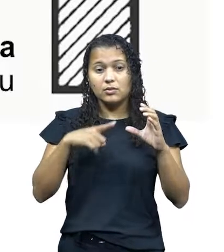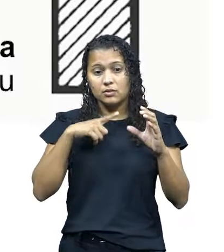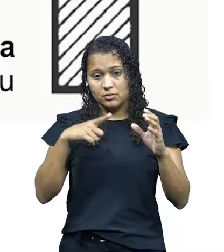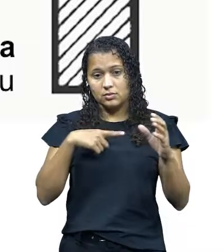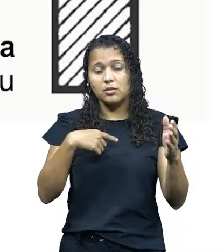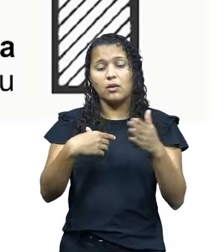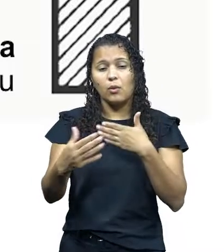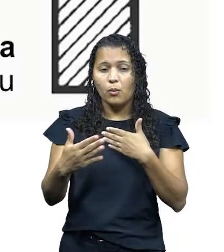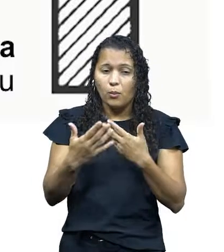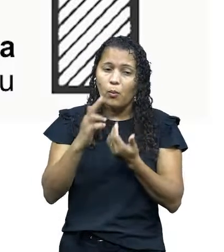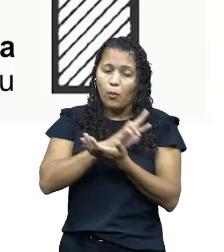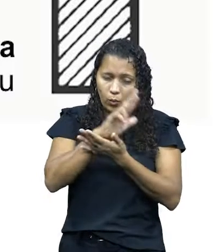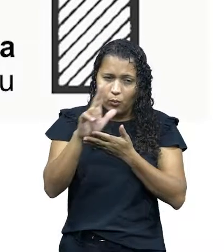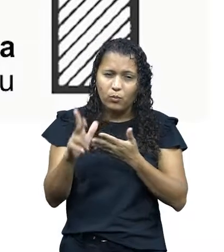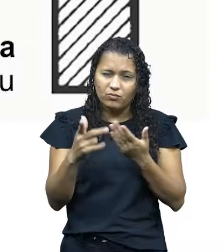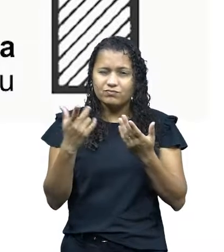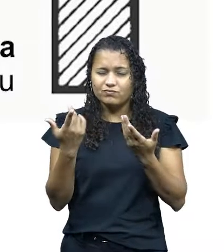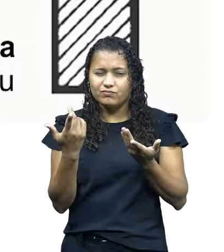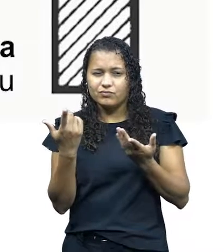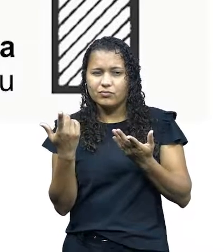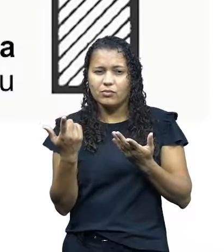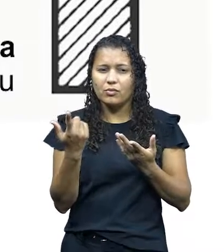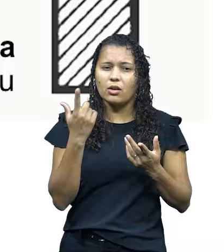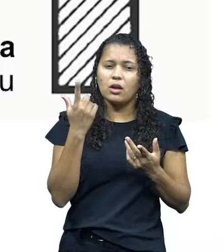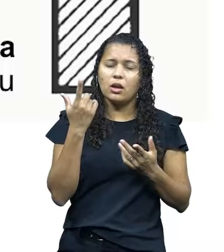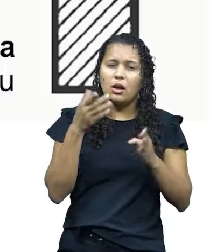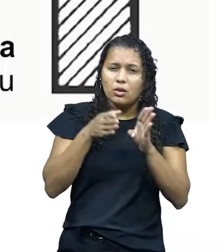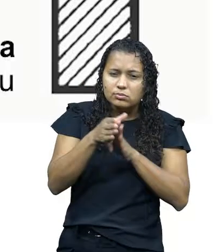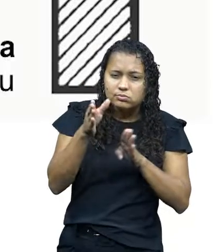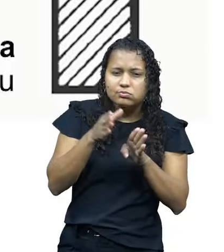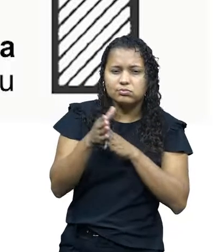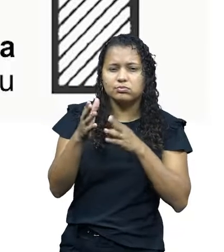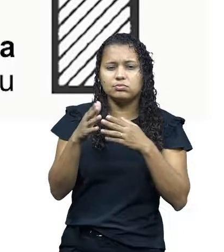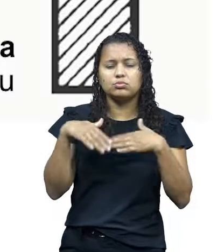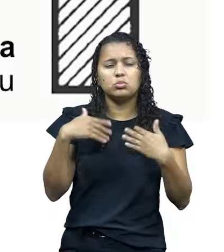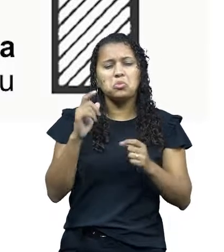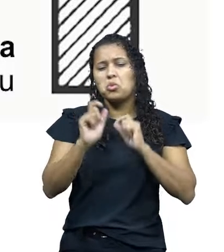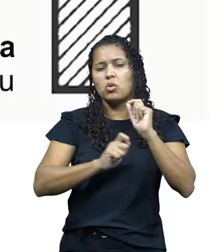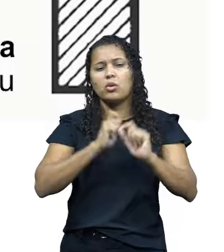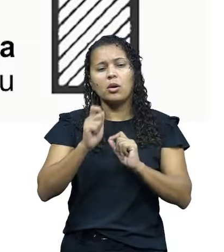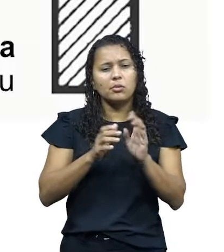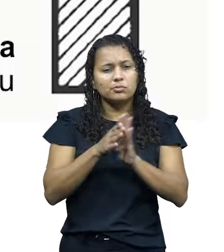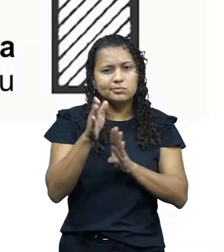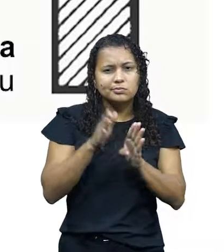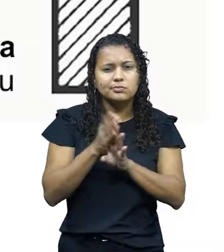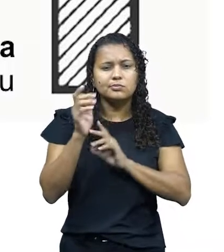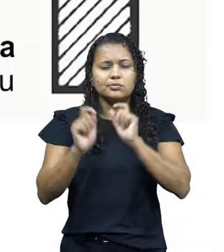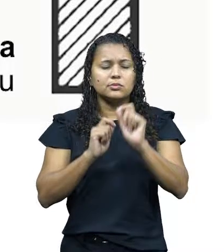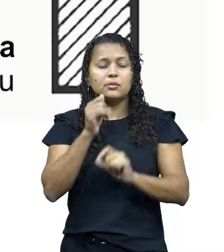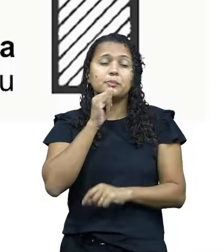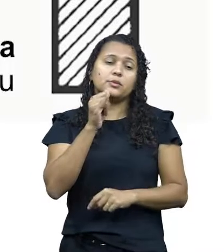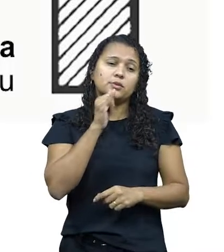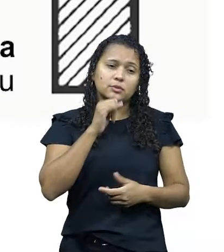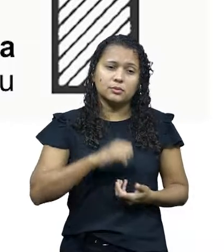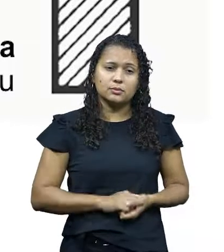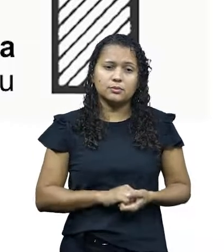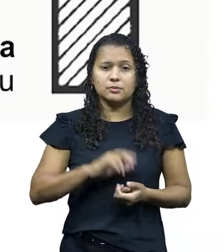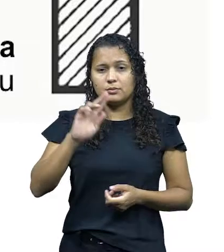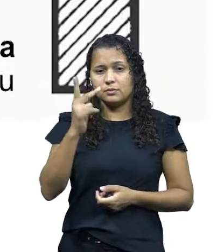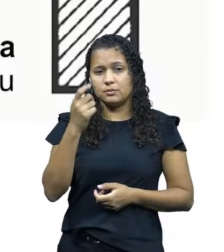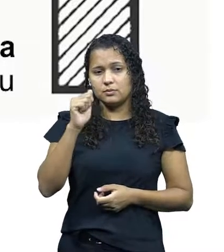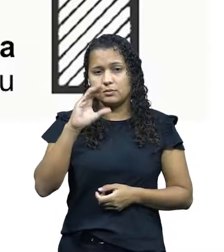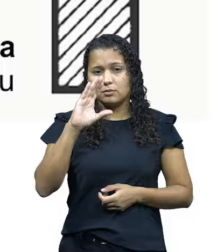Existem algumas recomendações dadas pela NBR 12298, né? Então, que recomendações são essas? Por